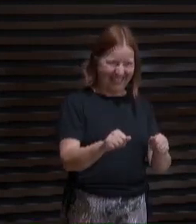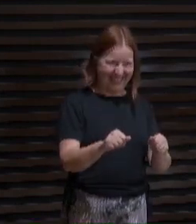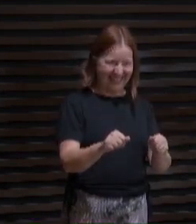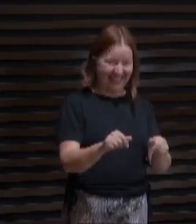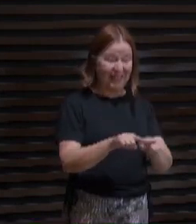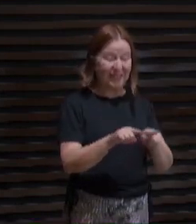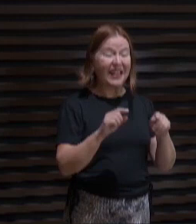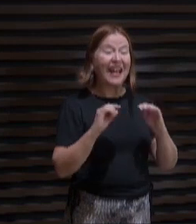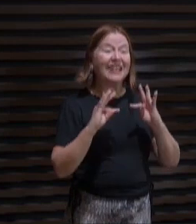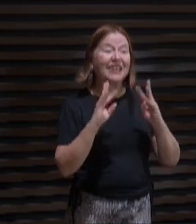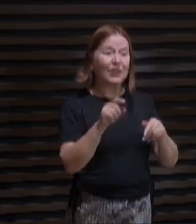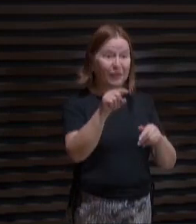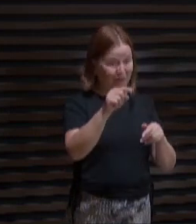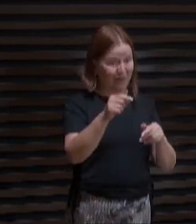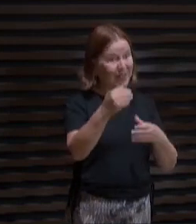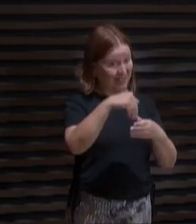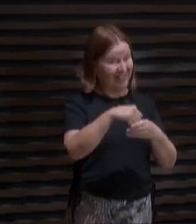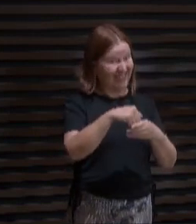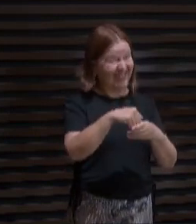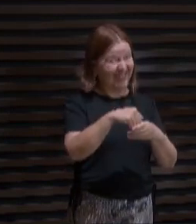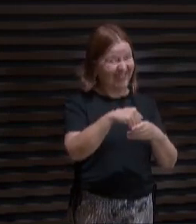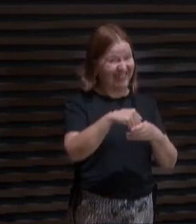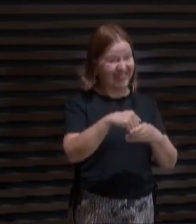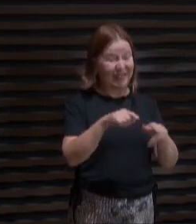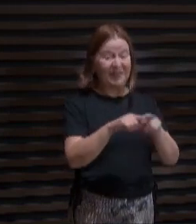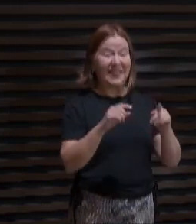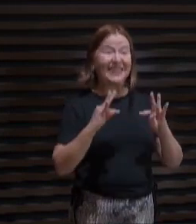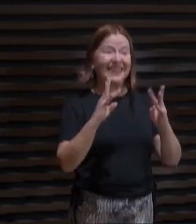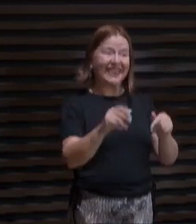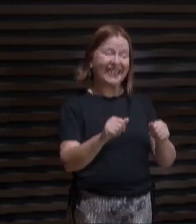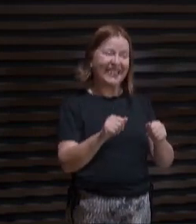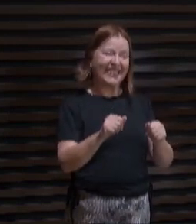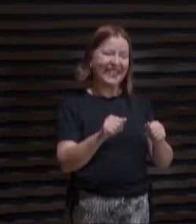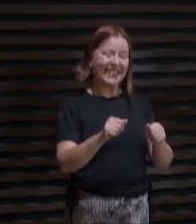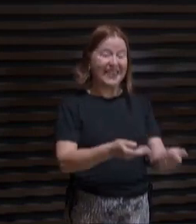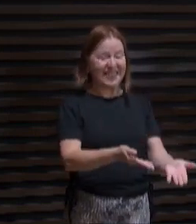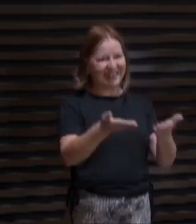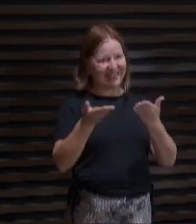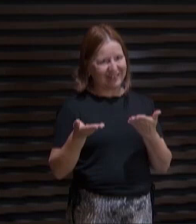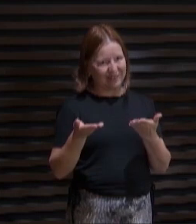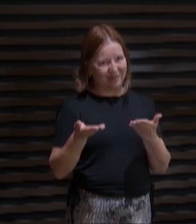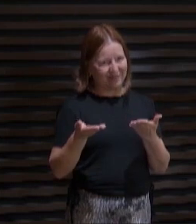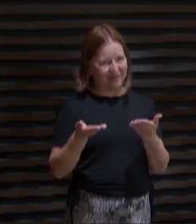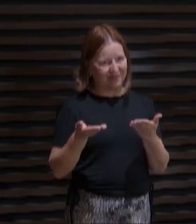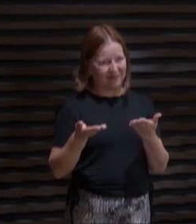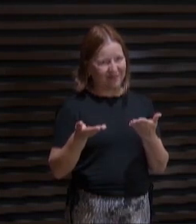mais a todos, você entra nessa. Mas a todos quantos o receberam,